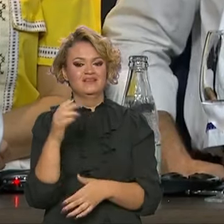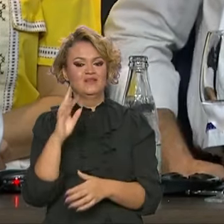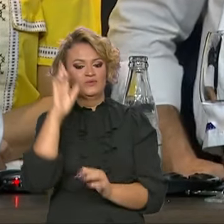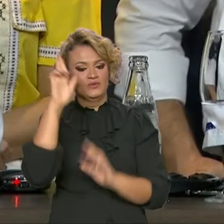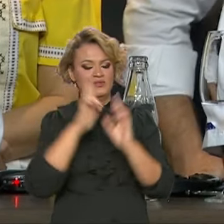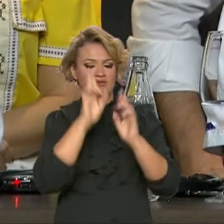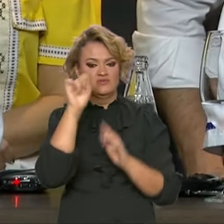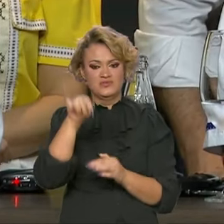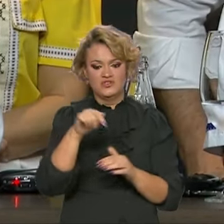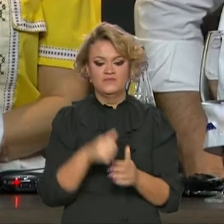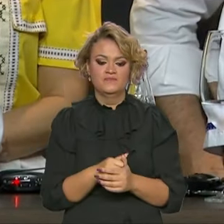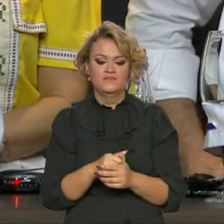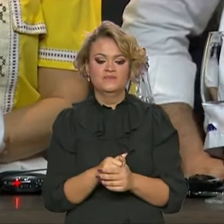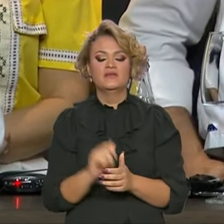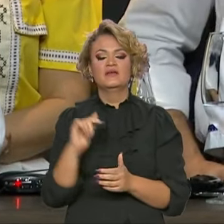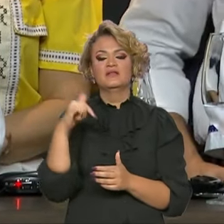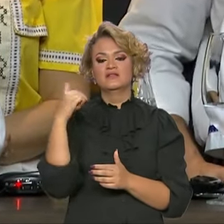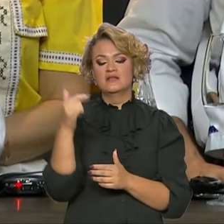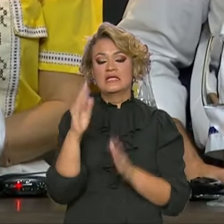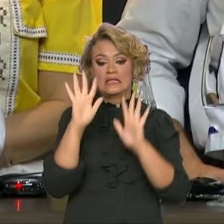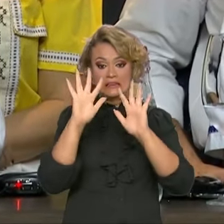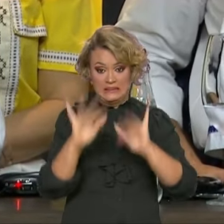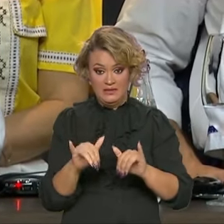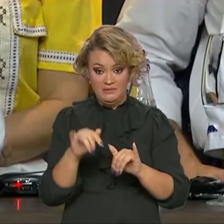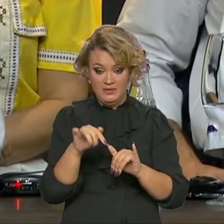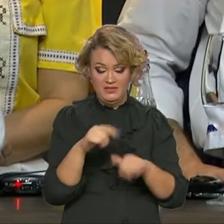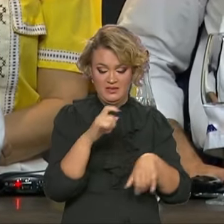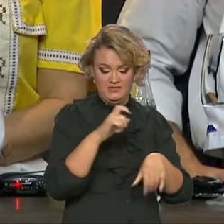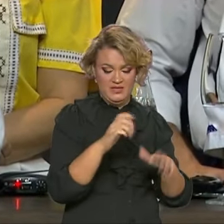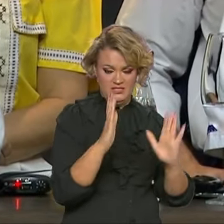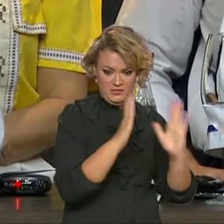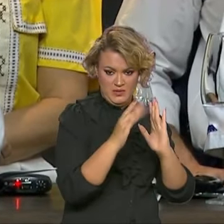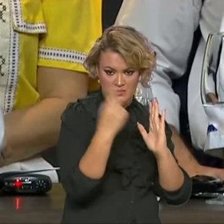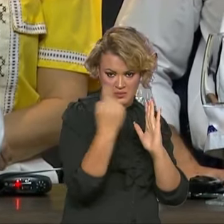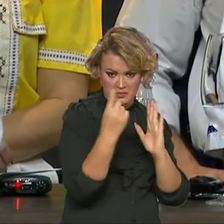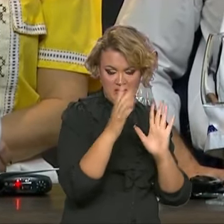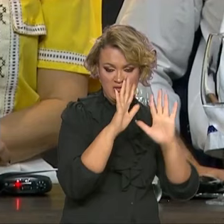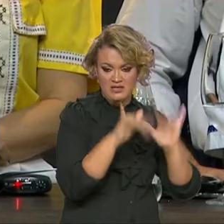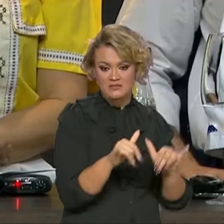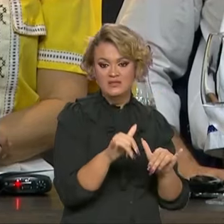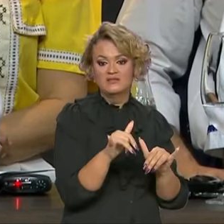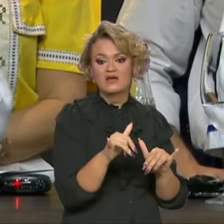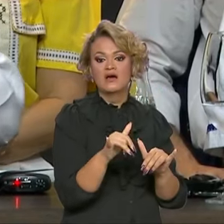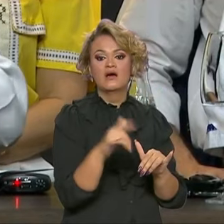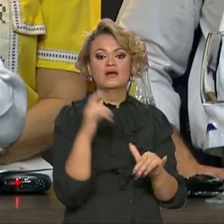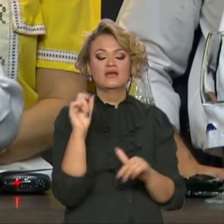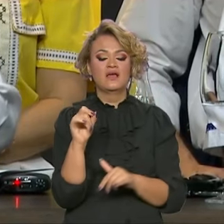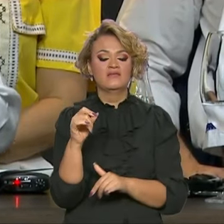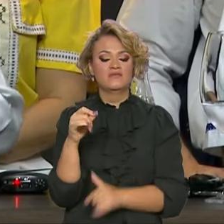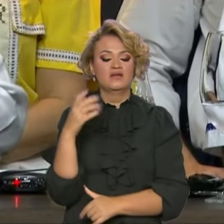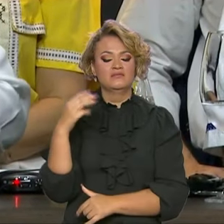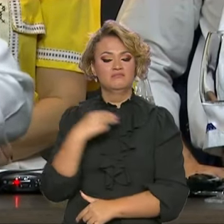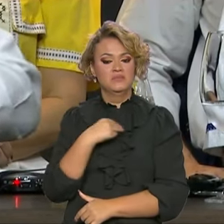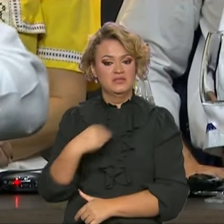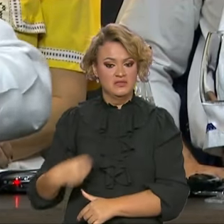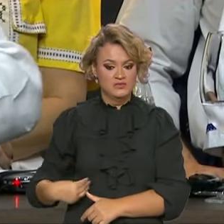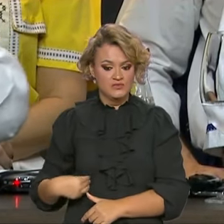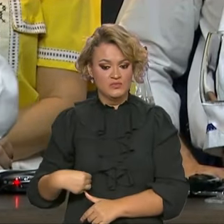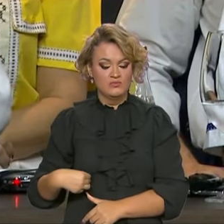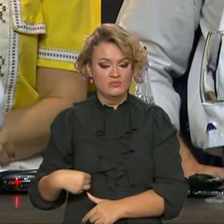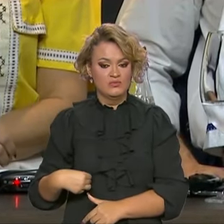locais da Amazônia. O encerramento dessa primeira parte da cúpula ocorrerá com a intervenção do ministro-chefe